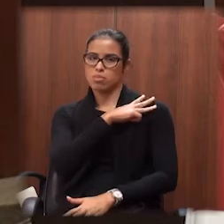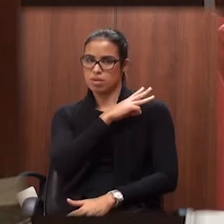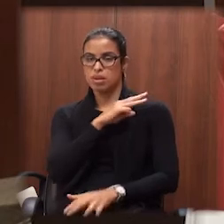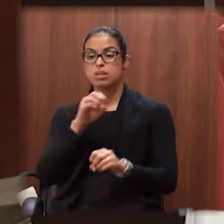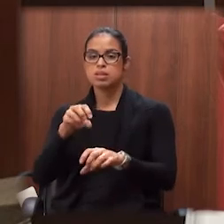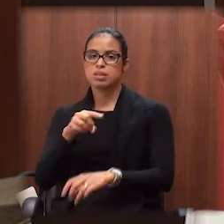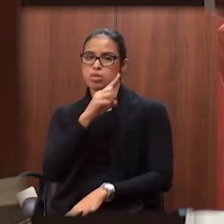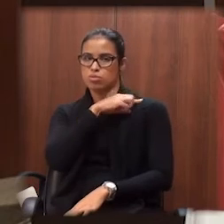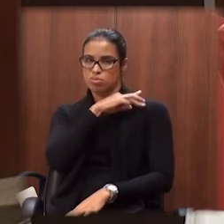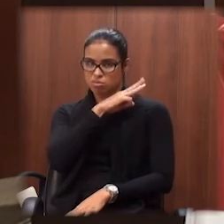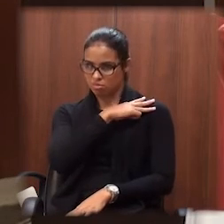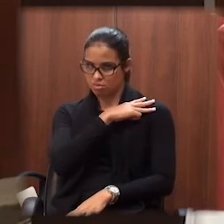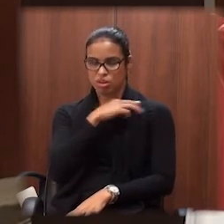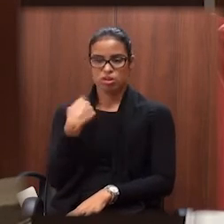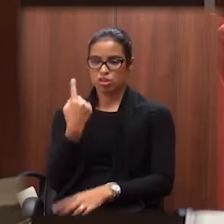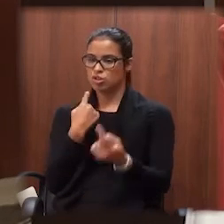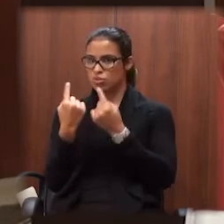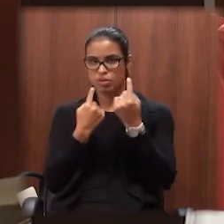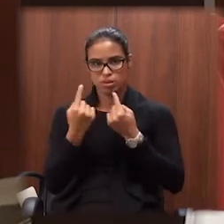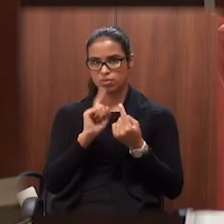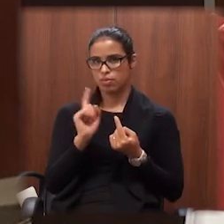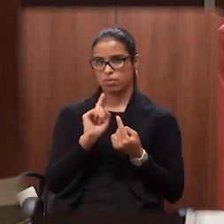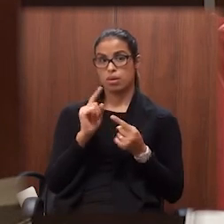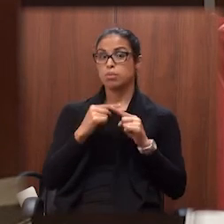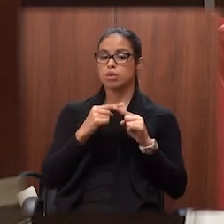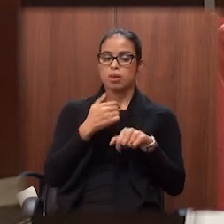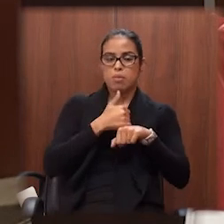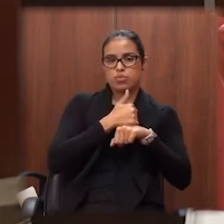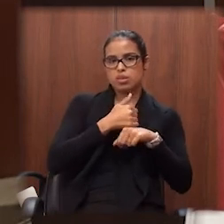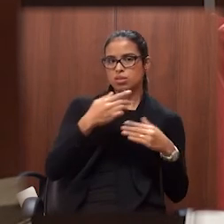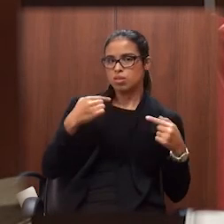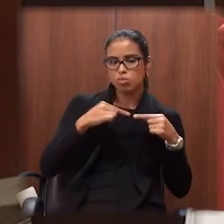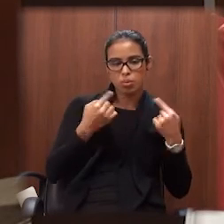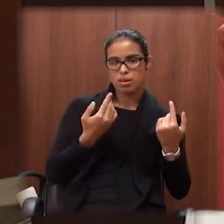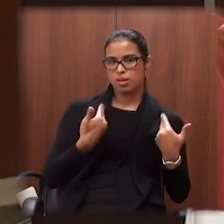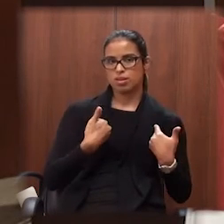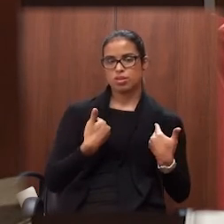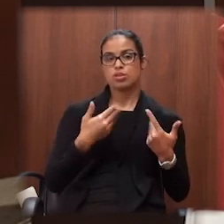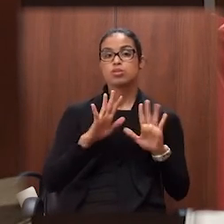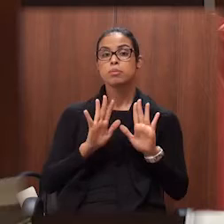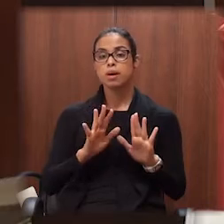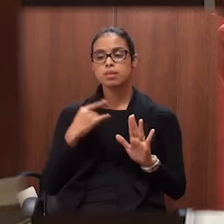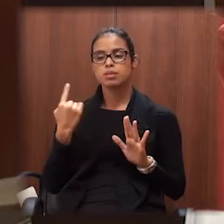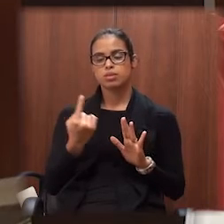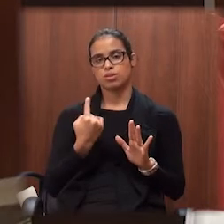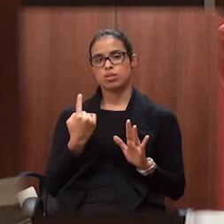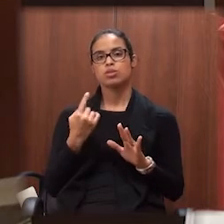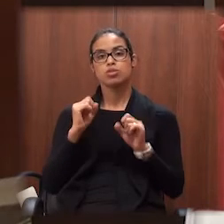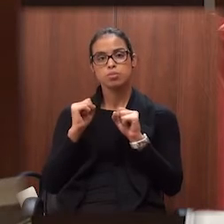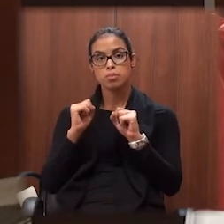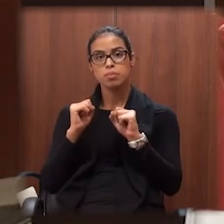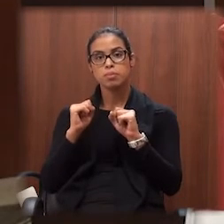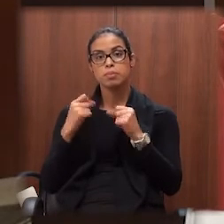médio, que não é a nossa profissão, não é o nosso trabalho. Mas nós temos